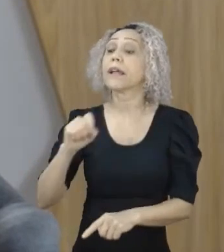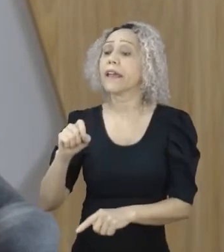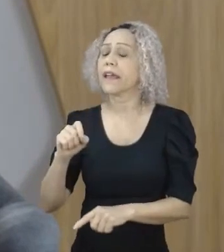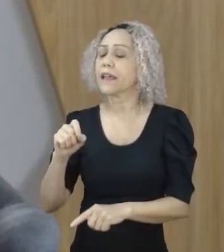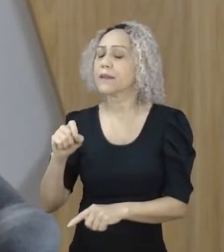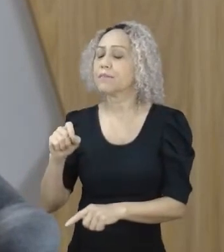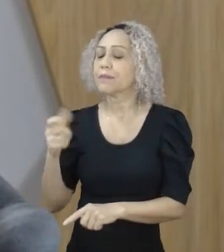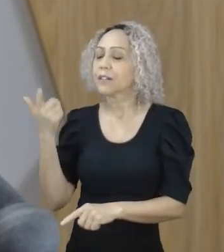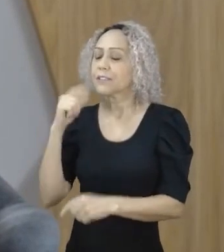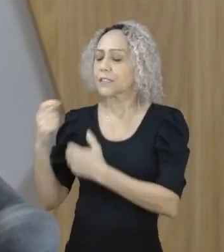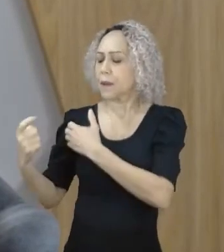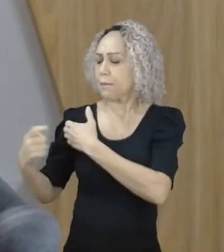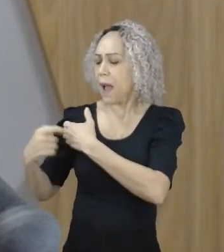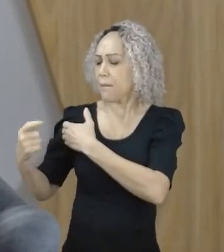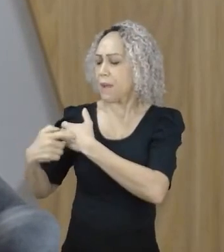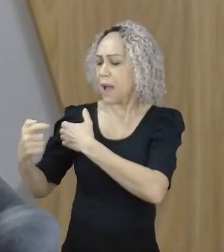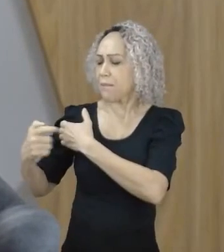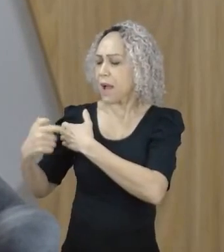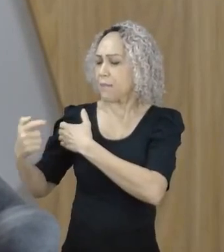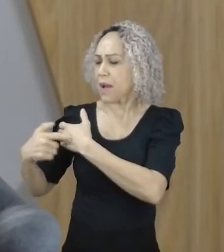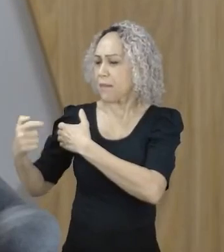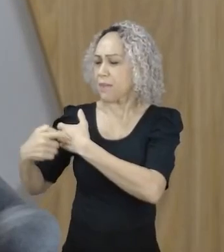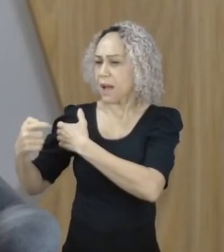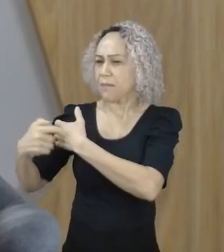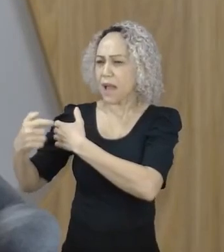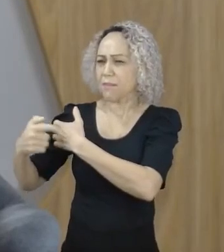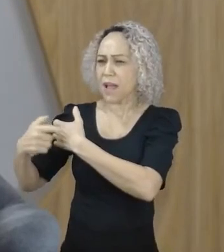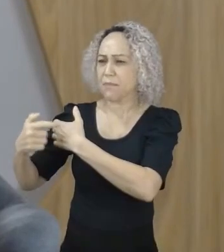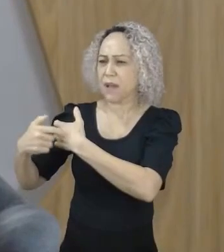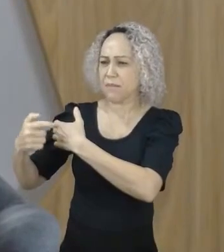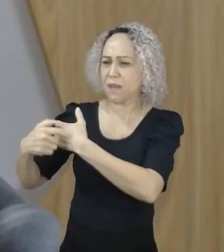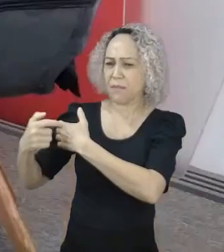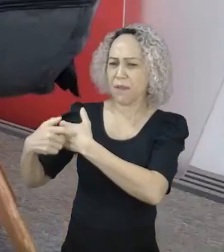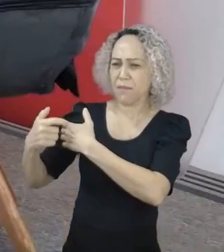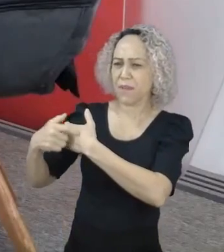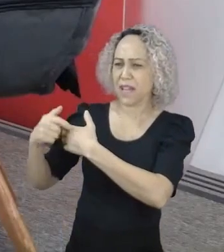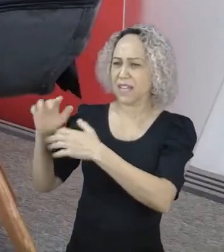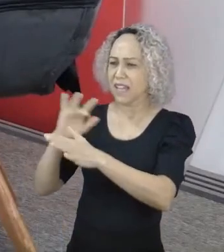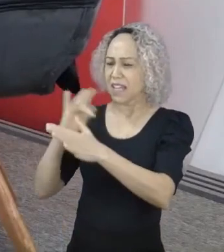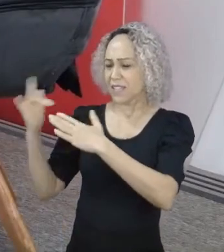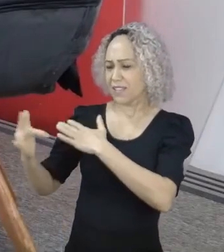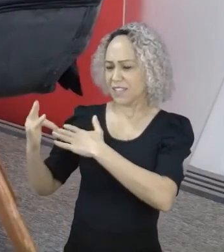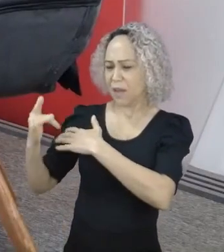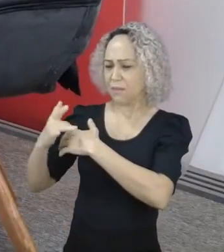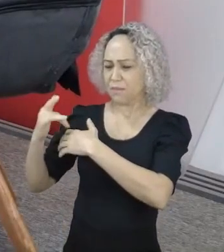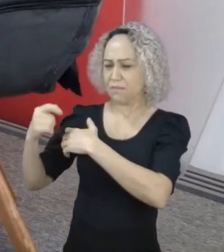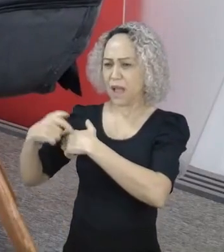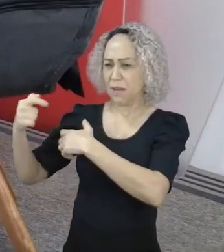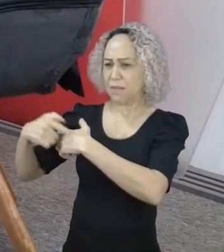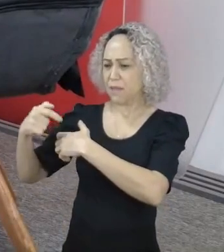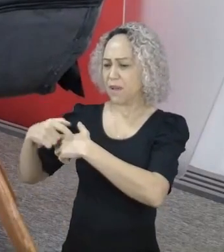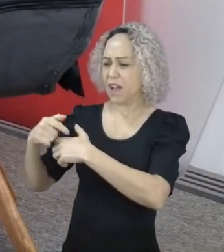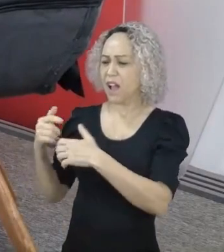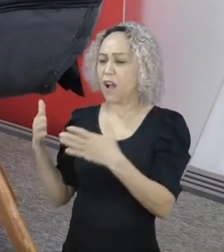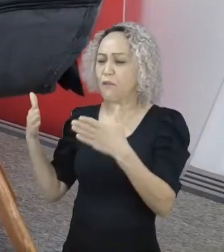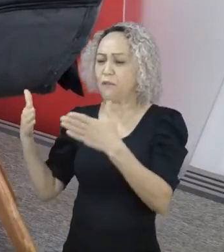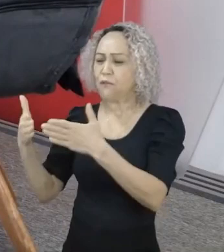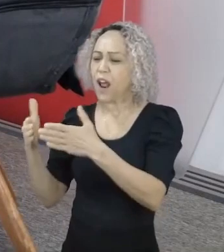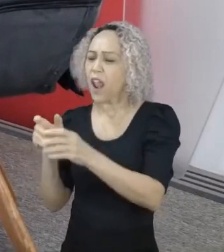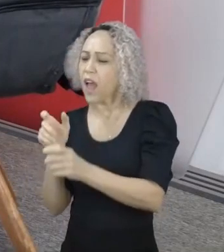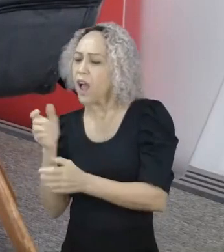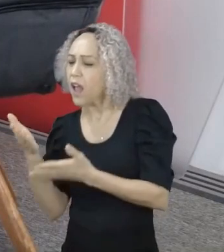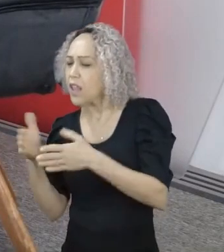likes nas redes sociais. Dá uma lacrada básica. Lacrar nas redes sociais, falar com sua bolha, né, usando os